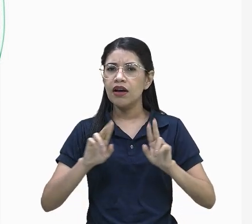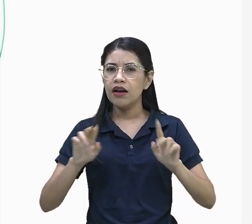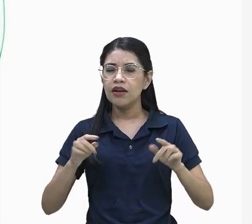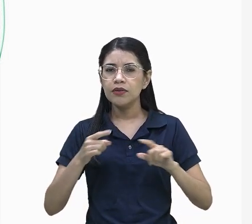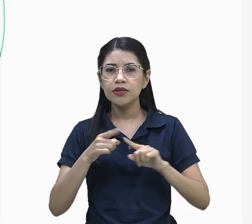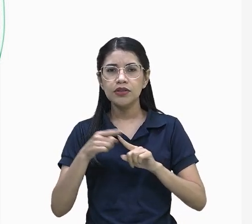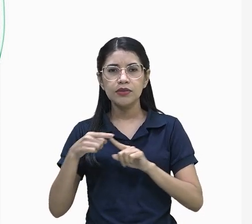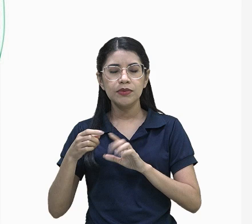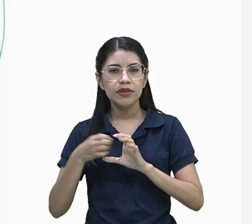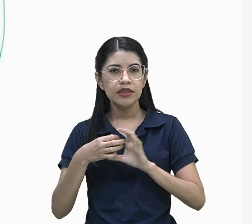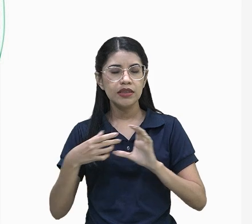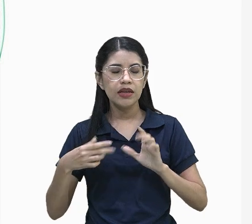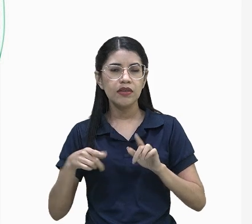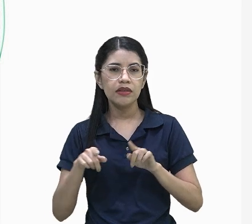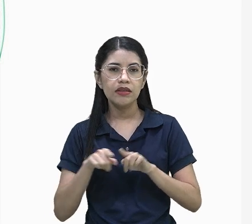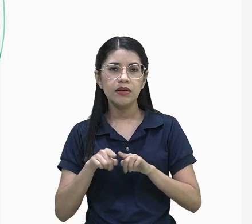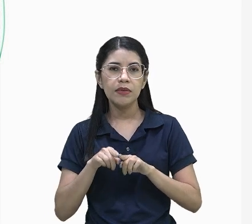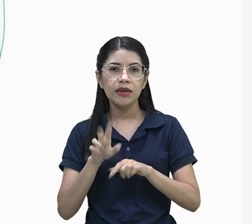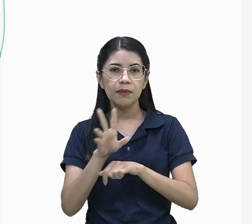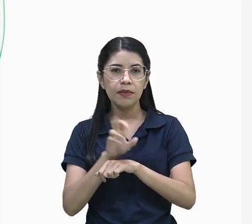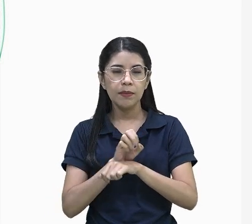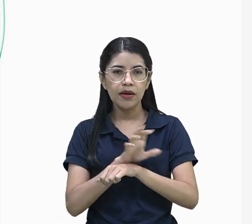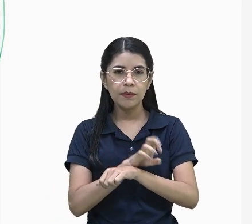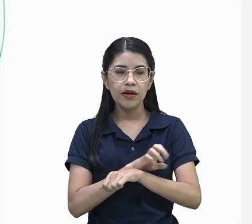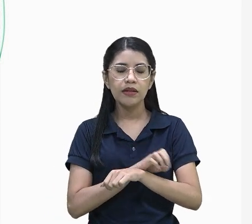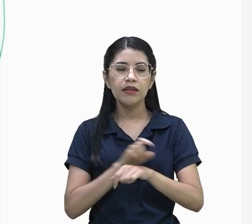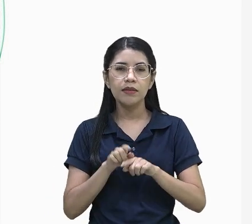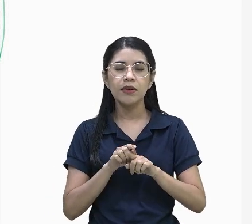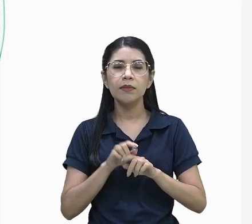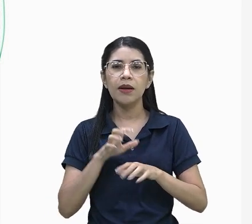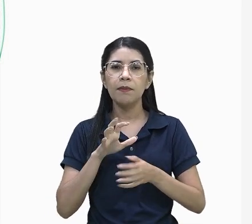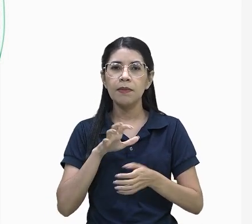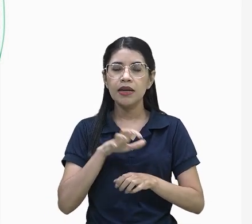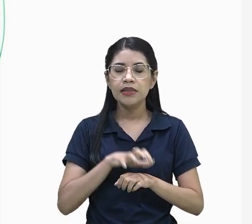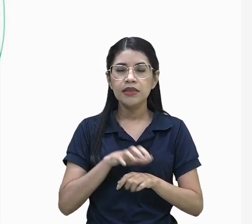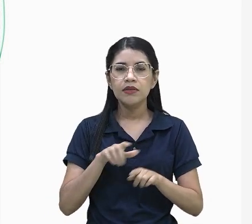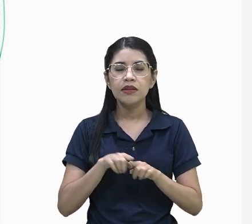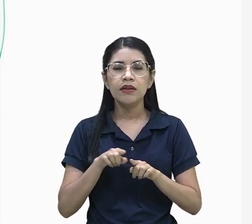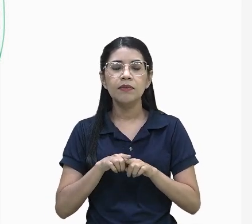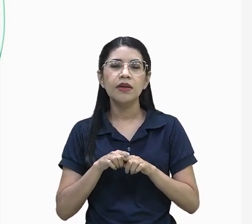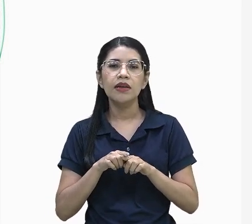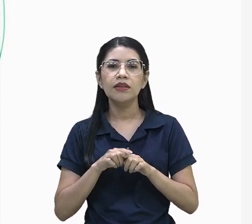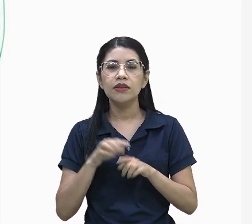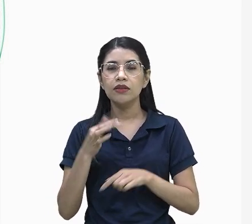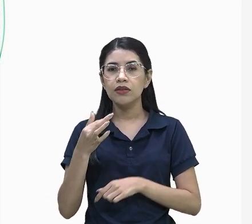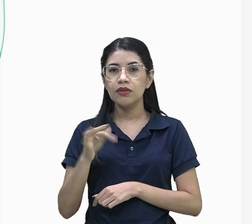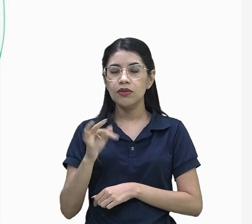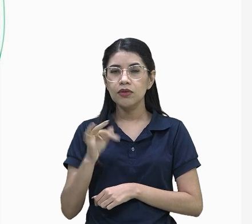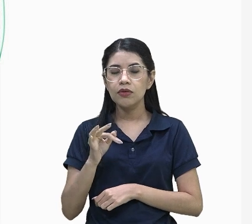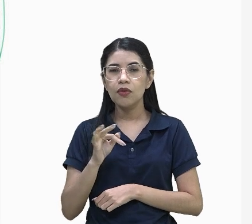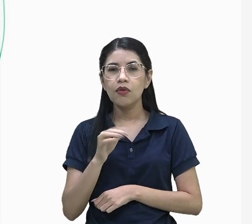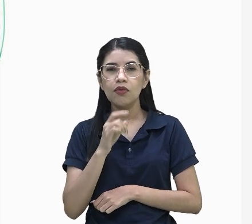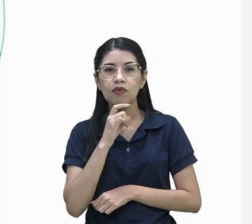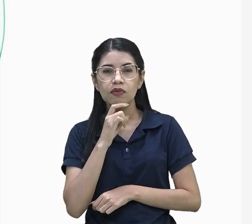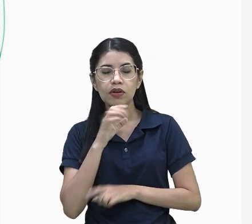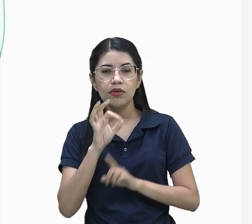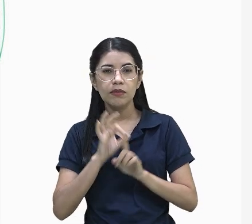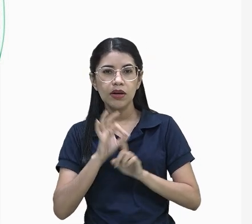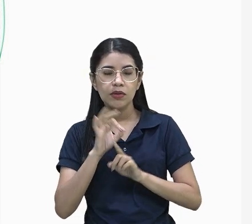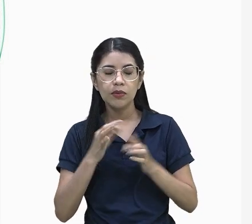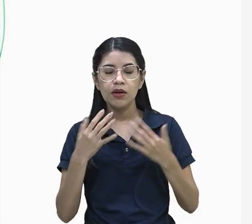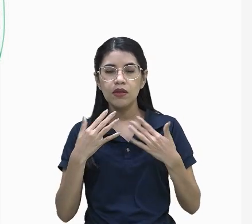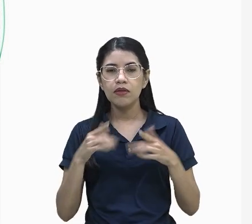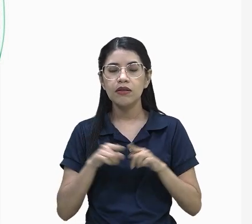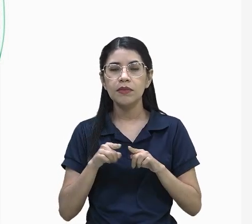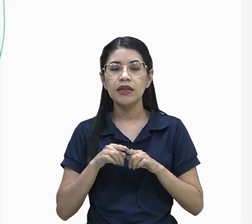células receptoras, né, para pressão, temperatura, dor e vibração, por exemplo. Uma vez que a pele está toda espalhada